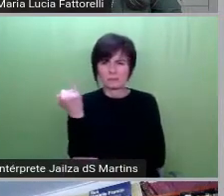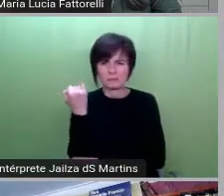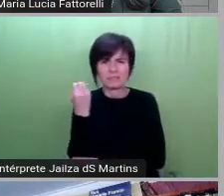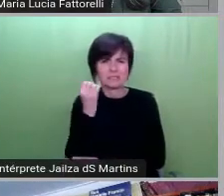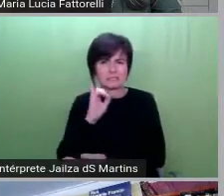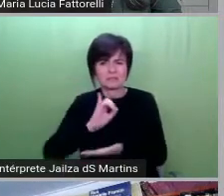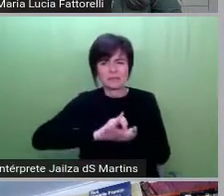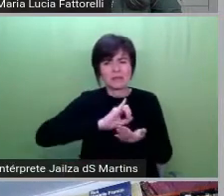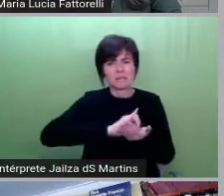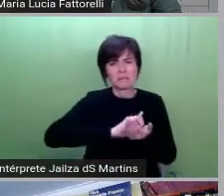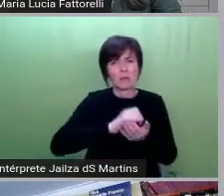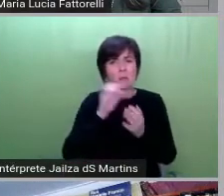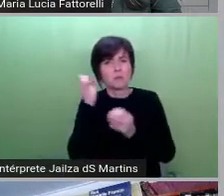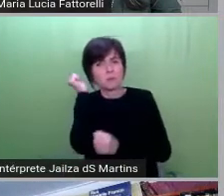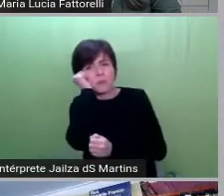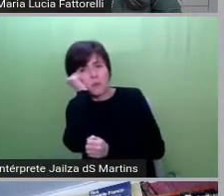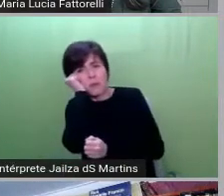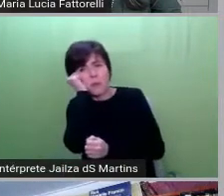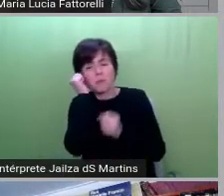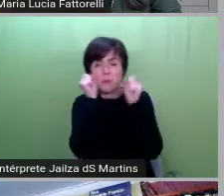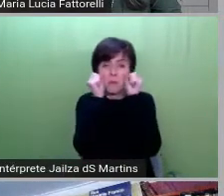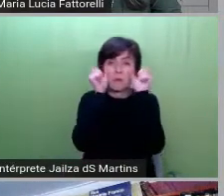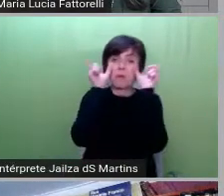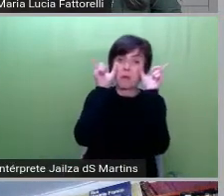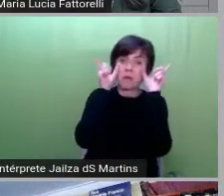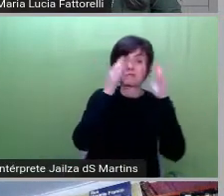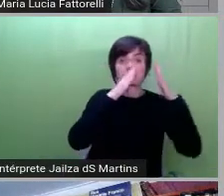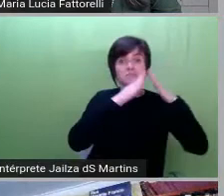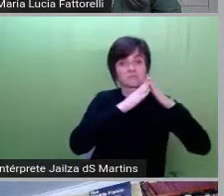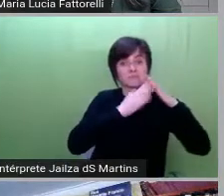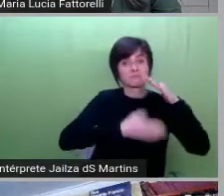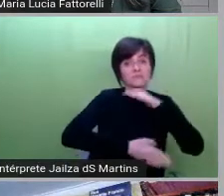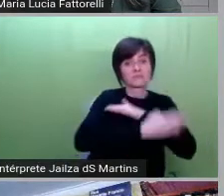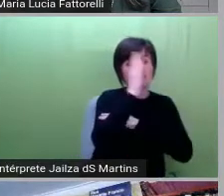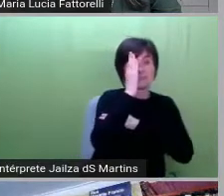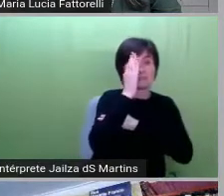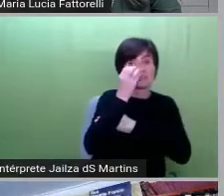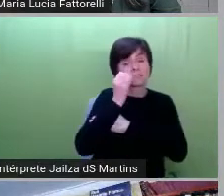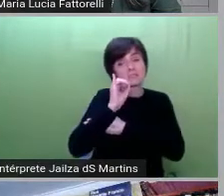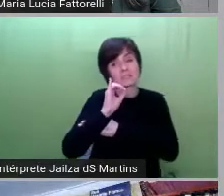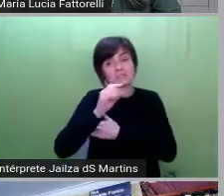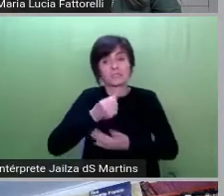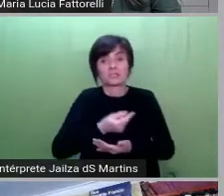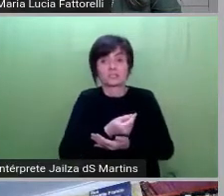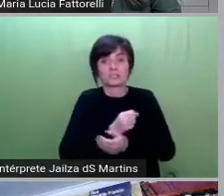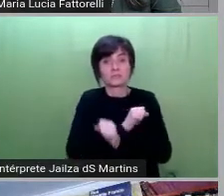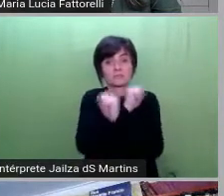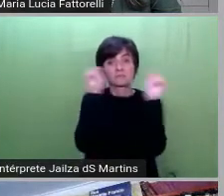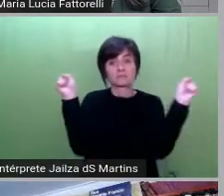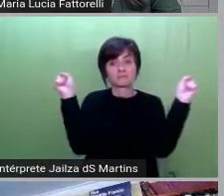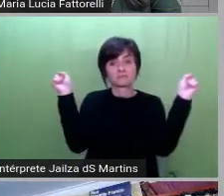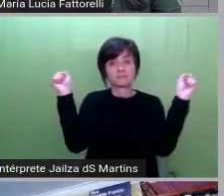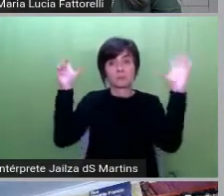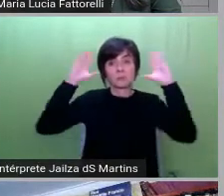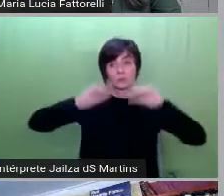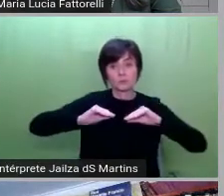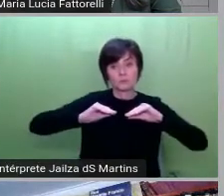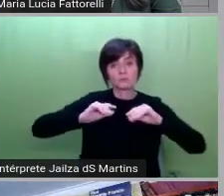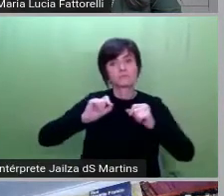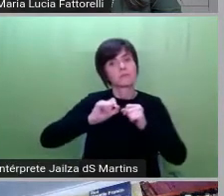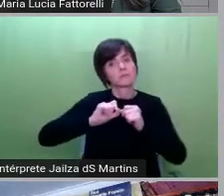ou está acordado, se está em casa ou viajando, se é dia ou se é noite. Ele produz